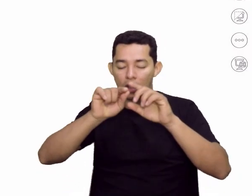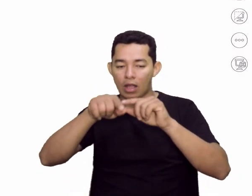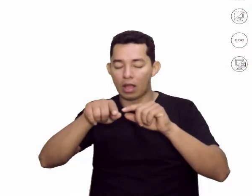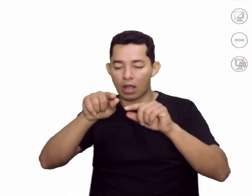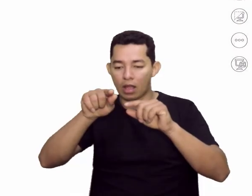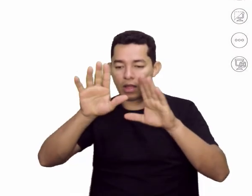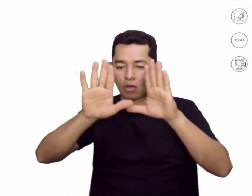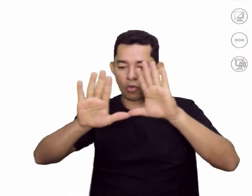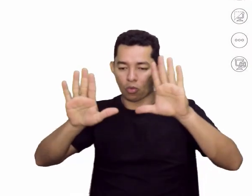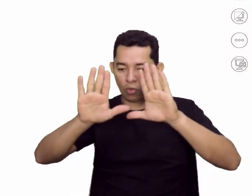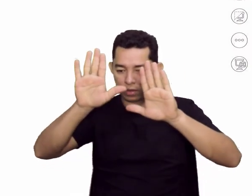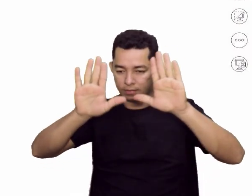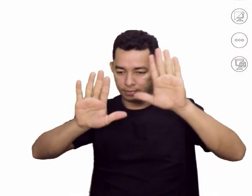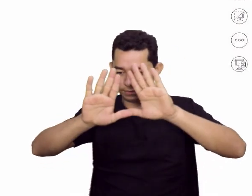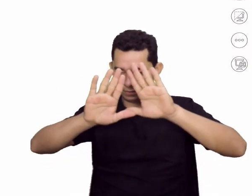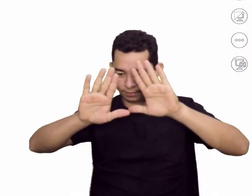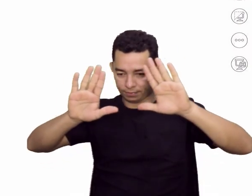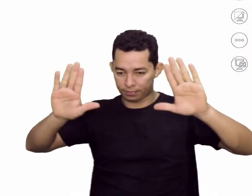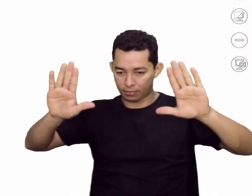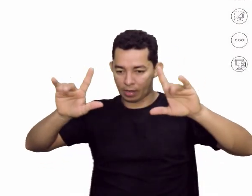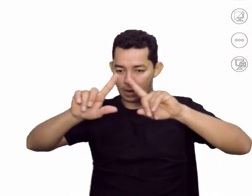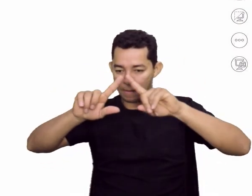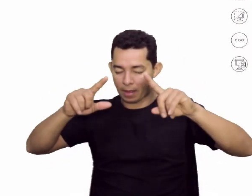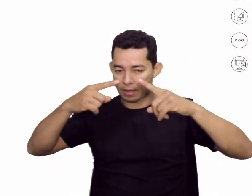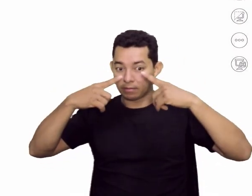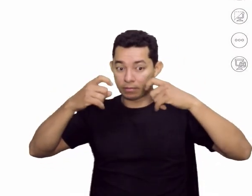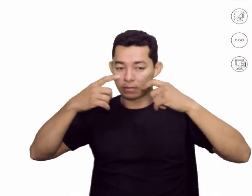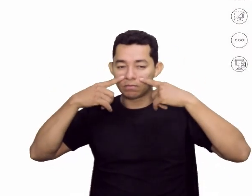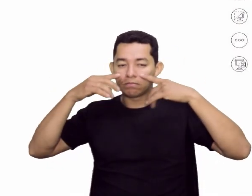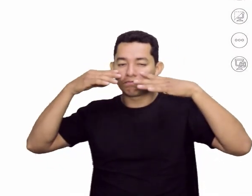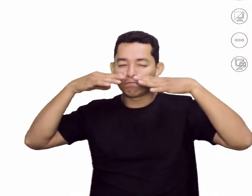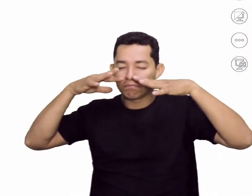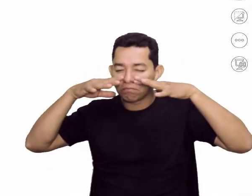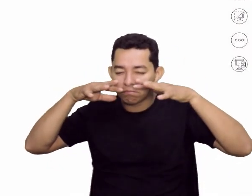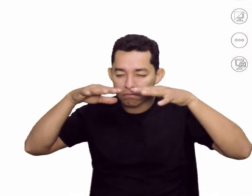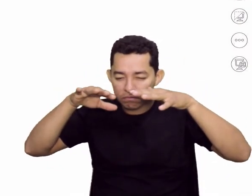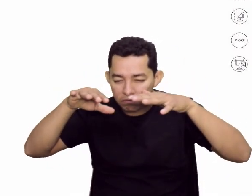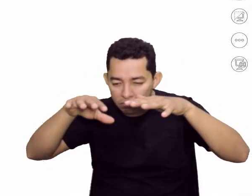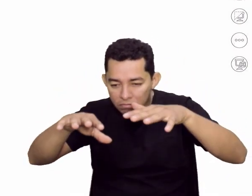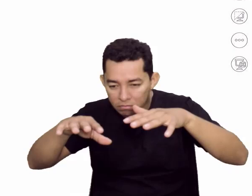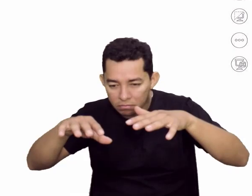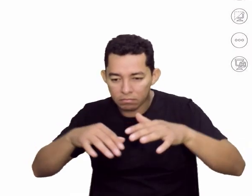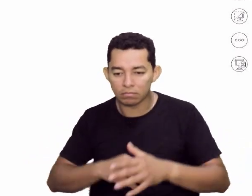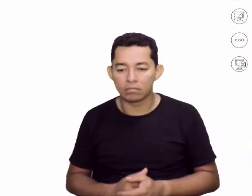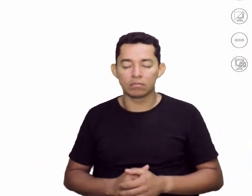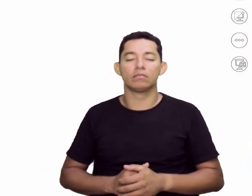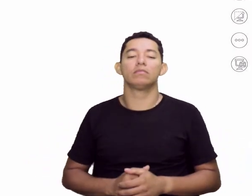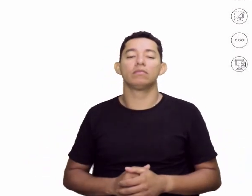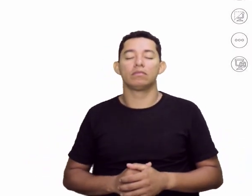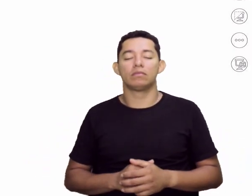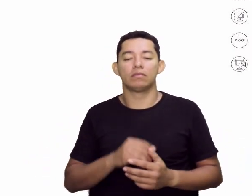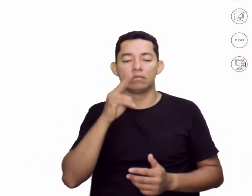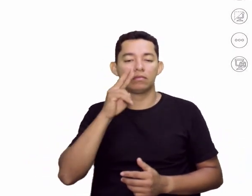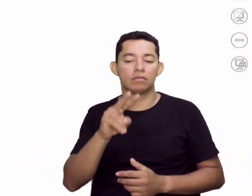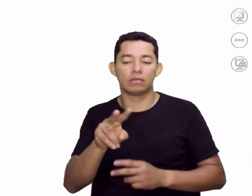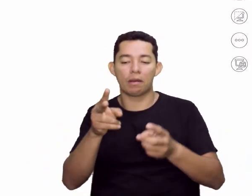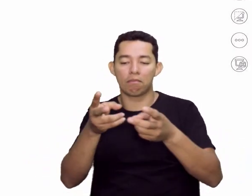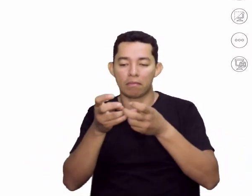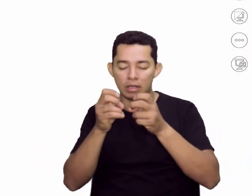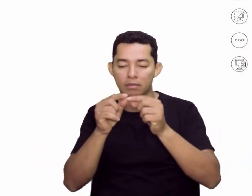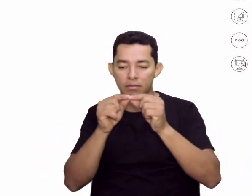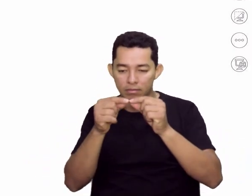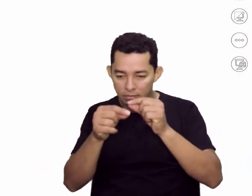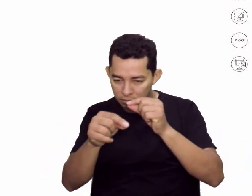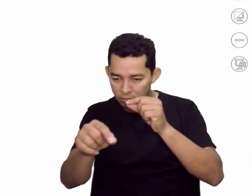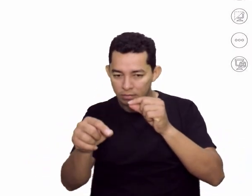mas você tem a impressão que a sua visão entra, né? E vai até, né? Com o uso da técnica